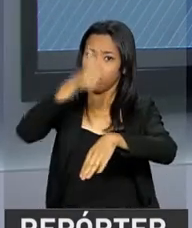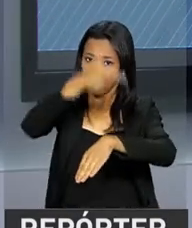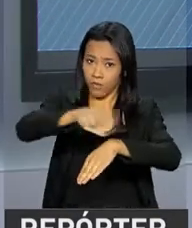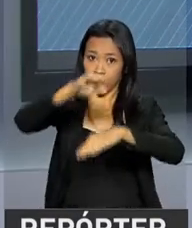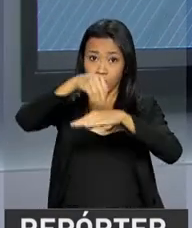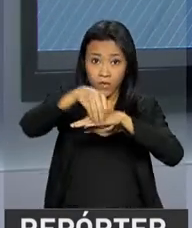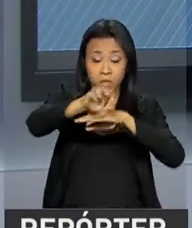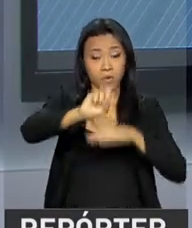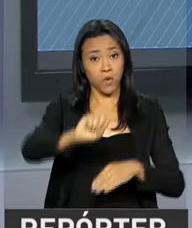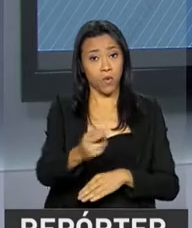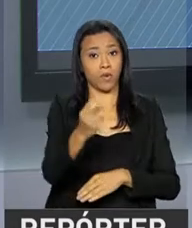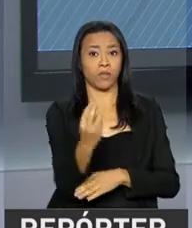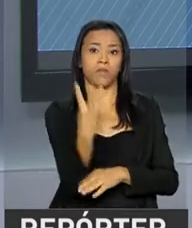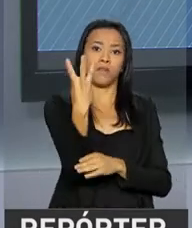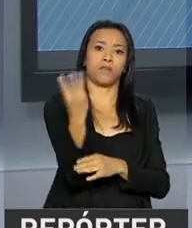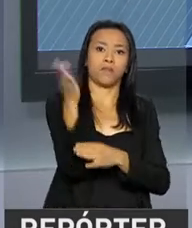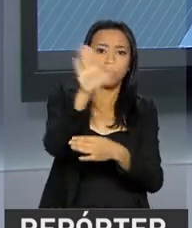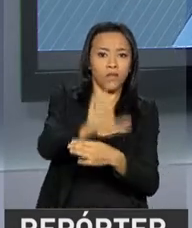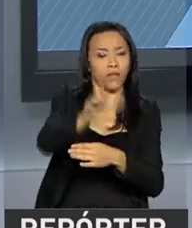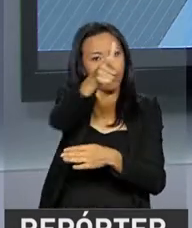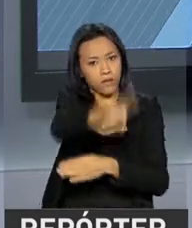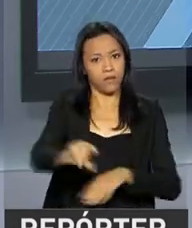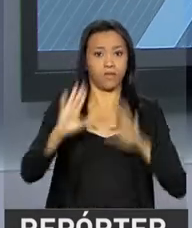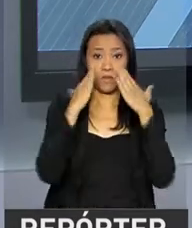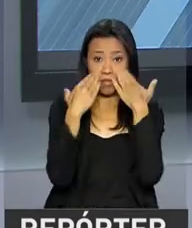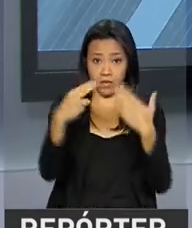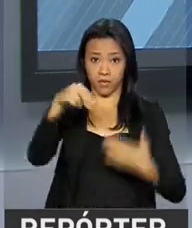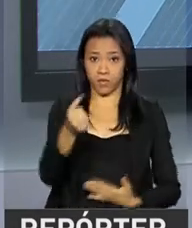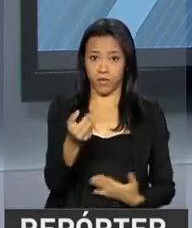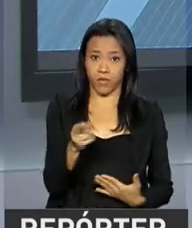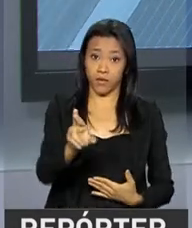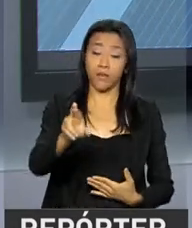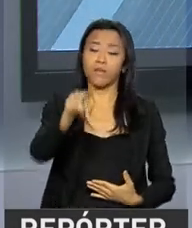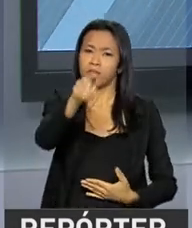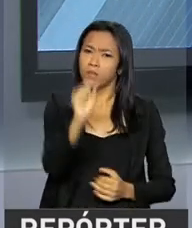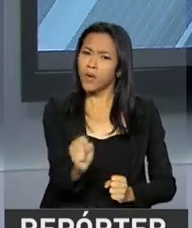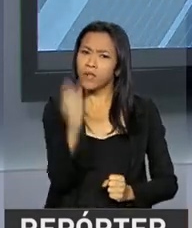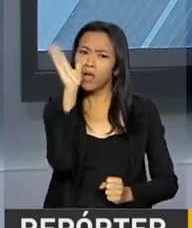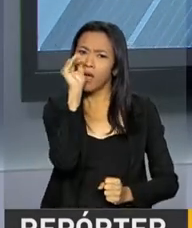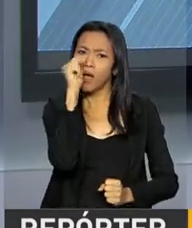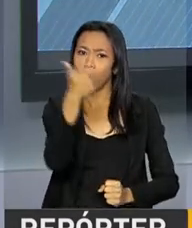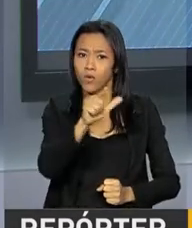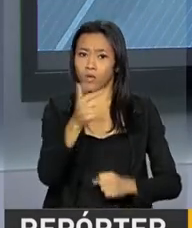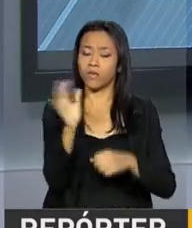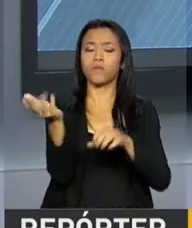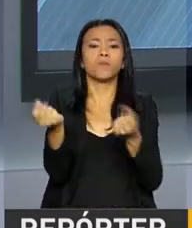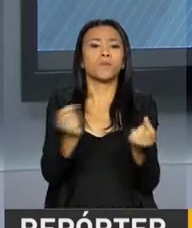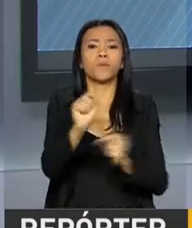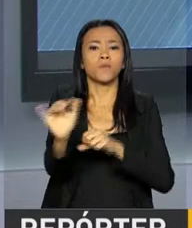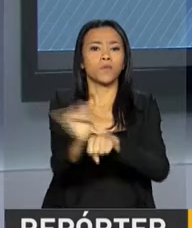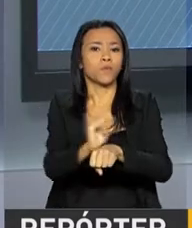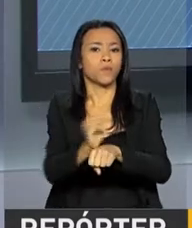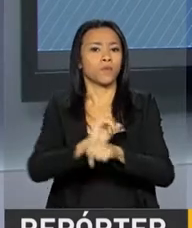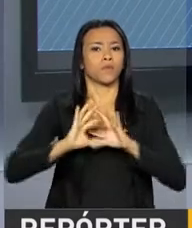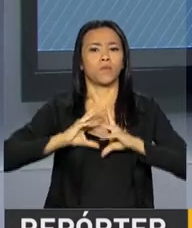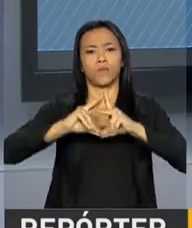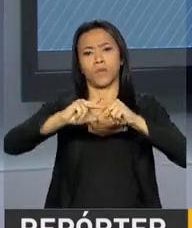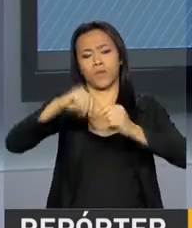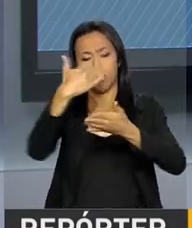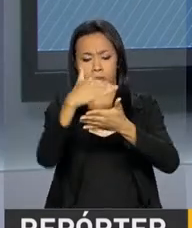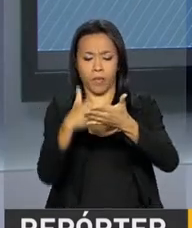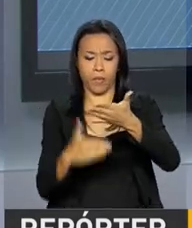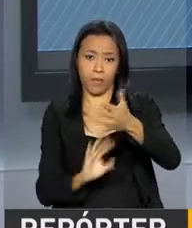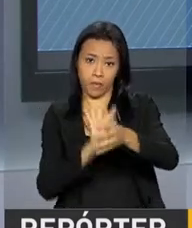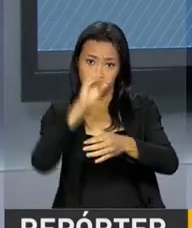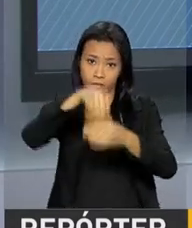informações ou às 15h na próxima edição do Repórter NBR. Você pode rever as reportagens no YouTube e toda a nossa